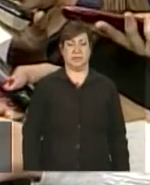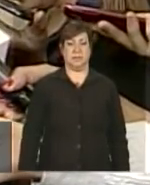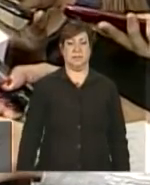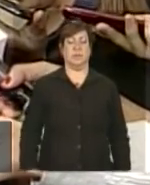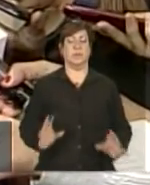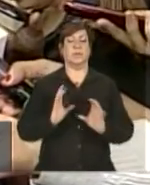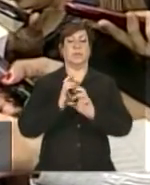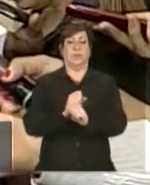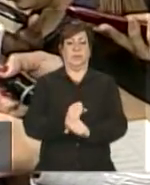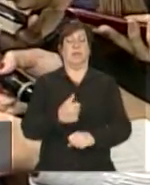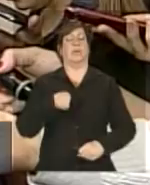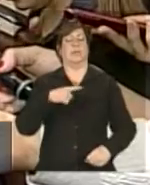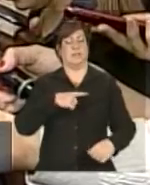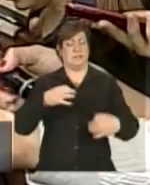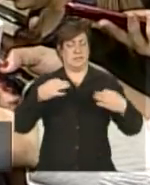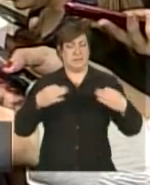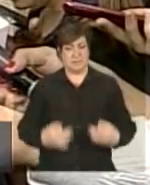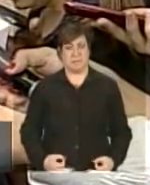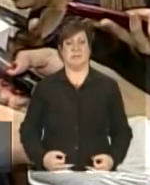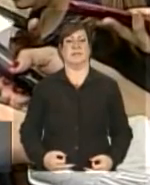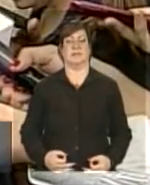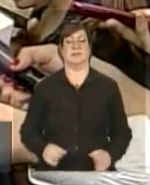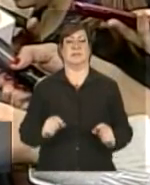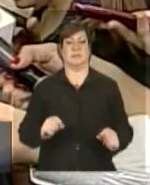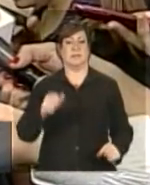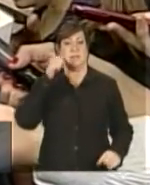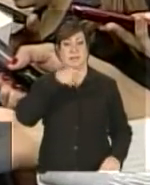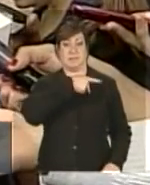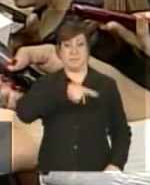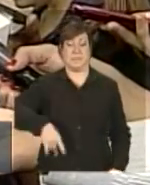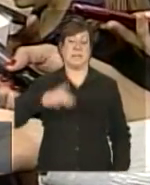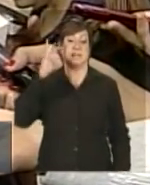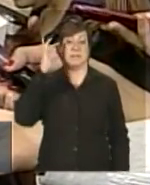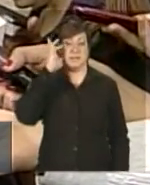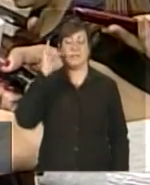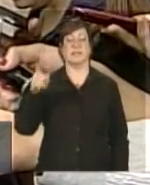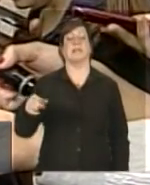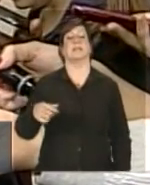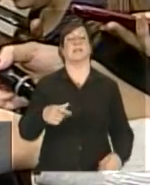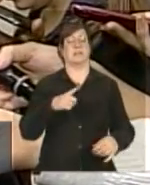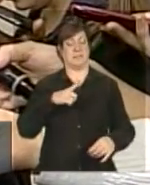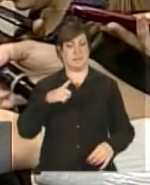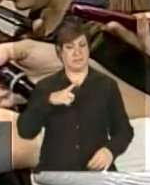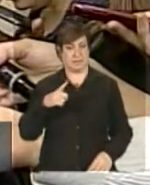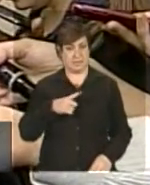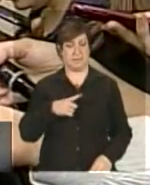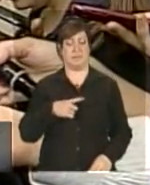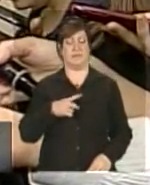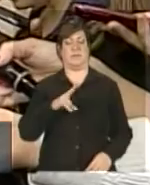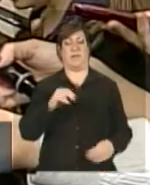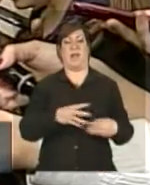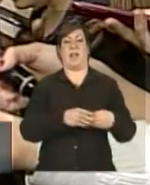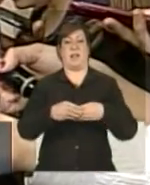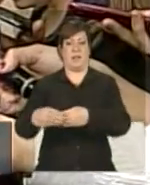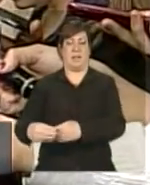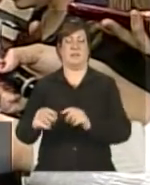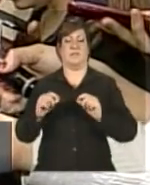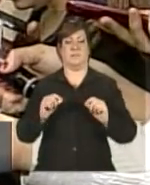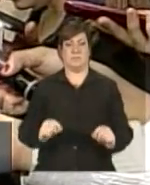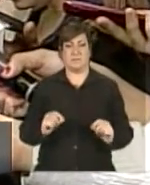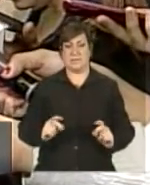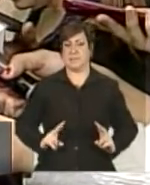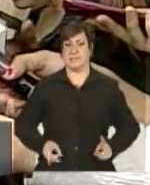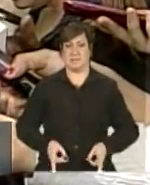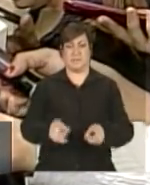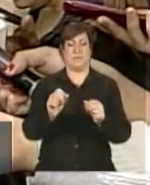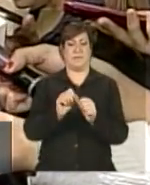eu tenho certeza que a presidenta Dilma está levará, como